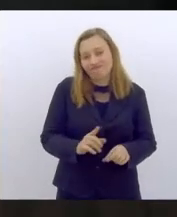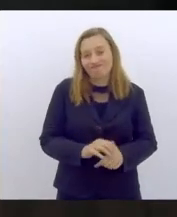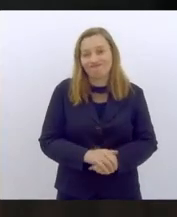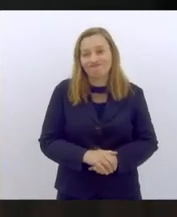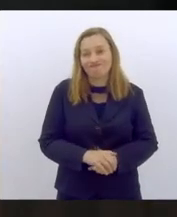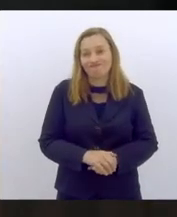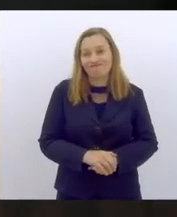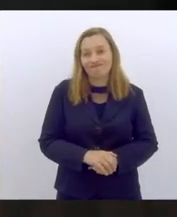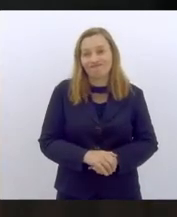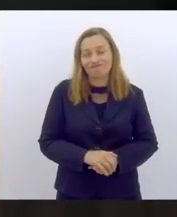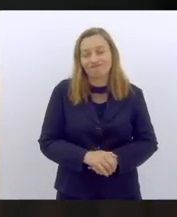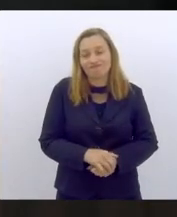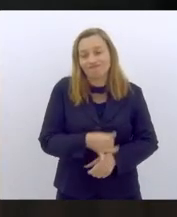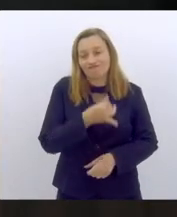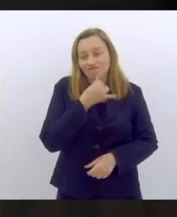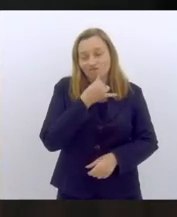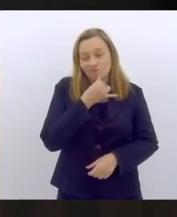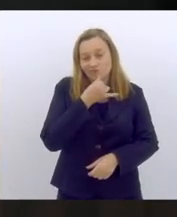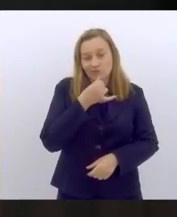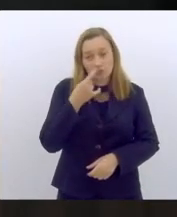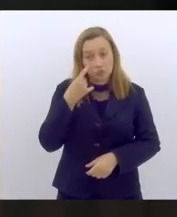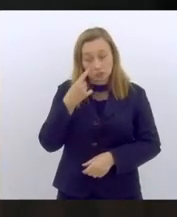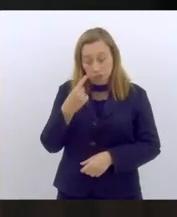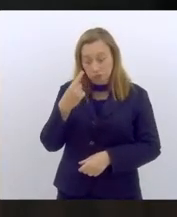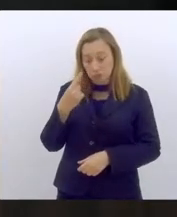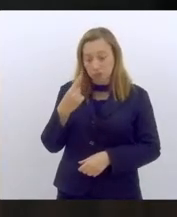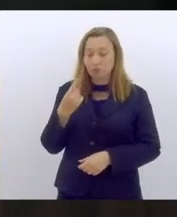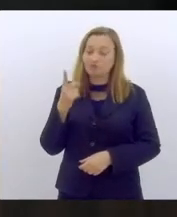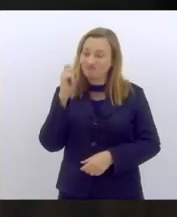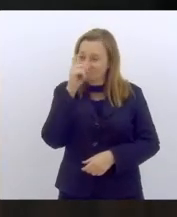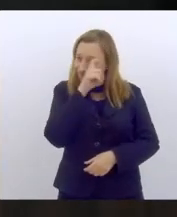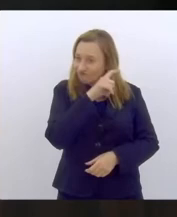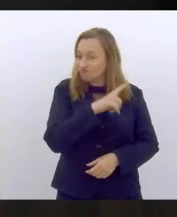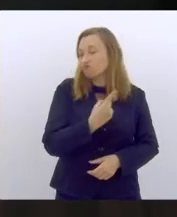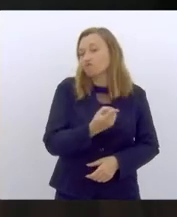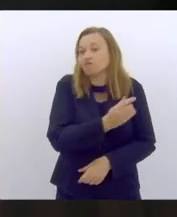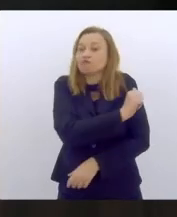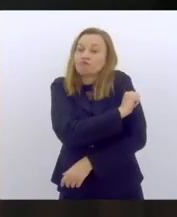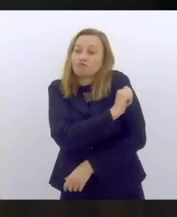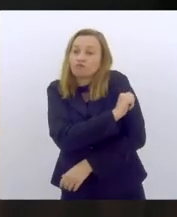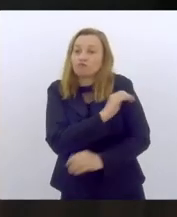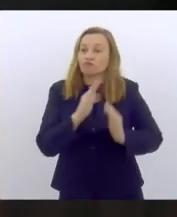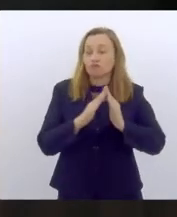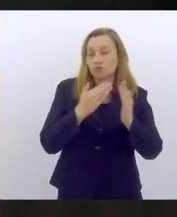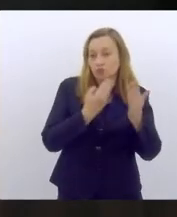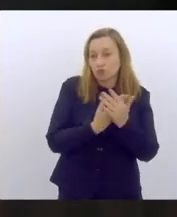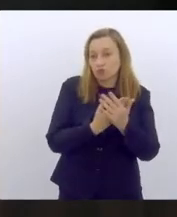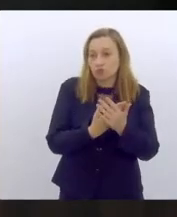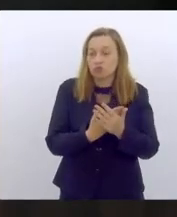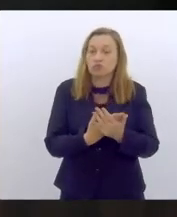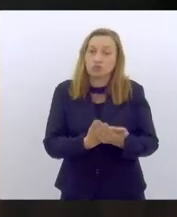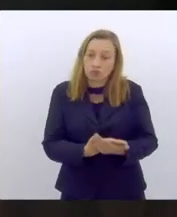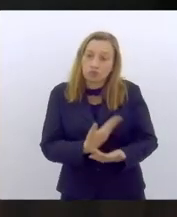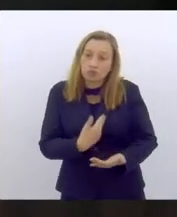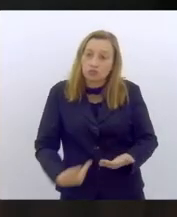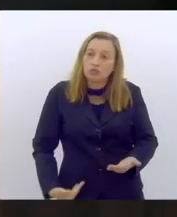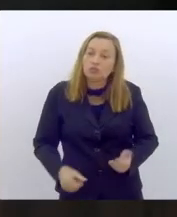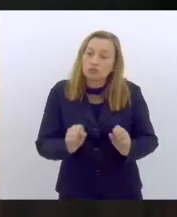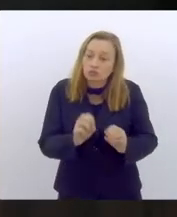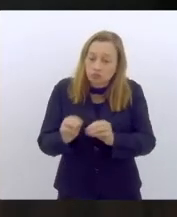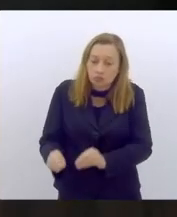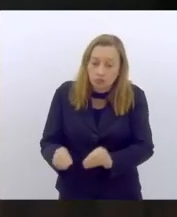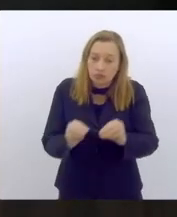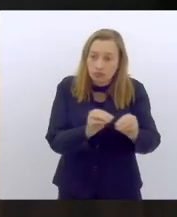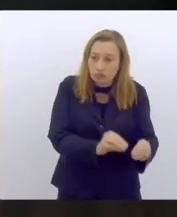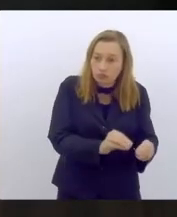é muito doloroso você vê por exemplo as dificuldades dos alunos da rede pública Estadual de poder se deslocar